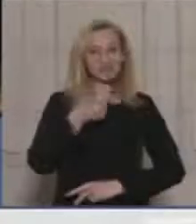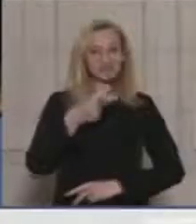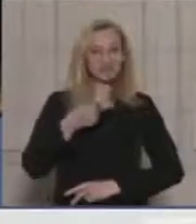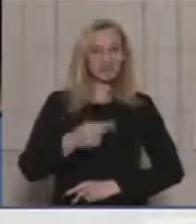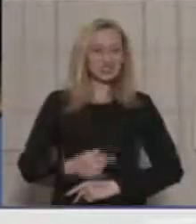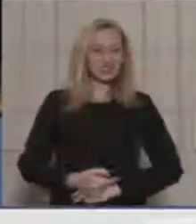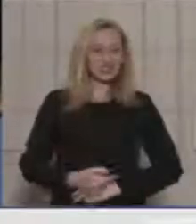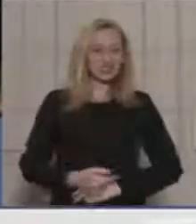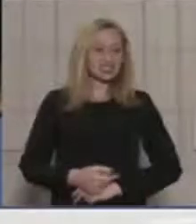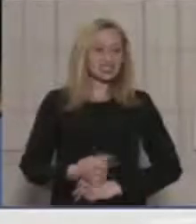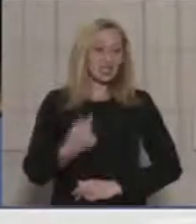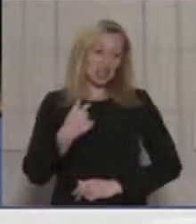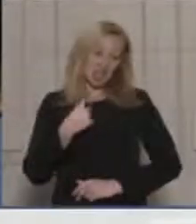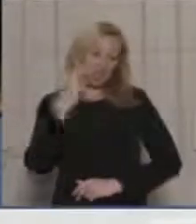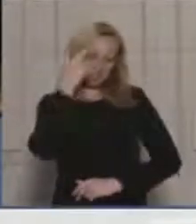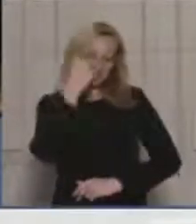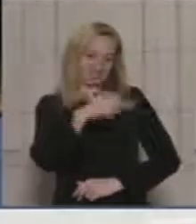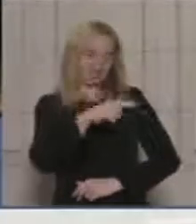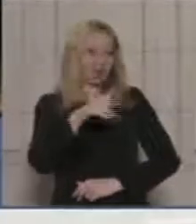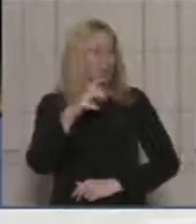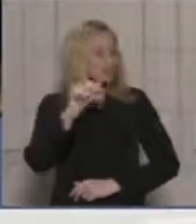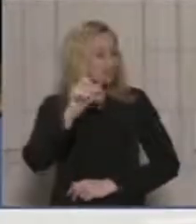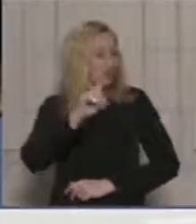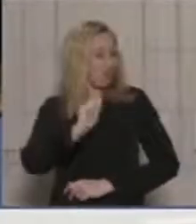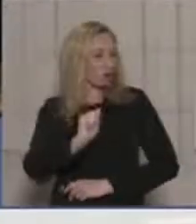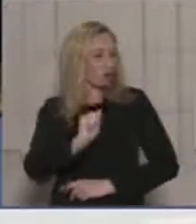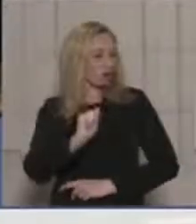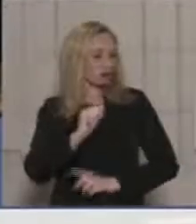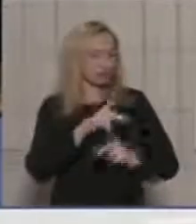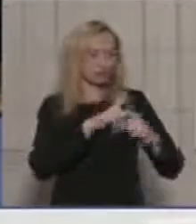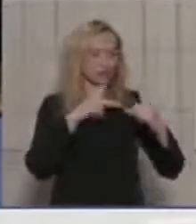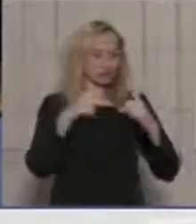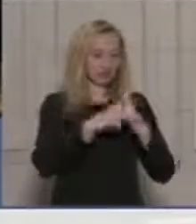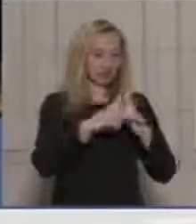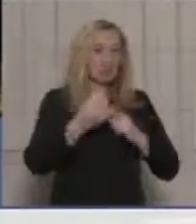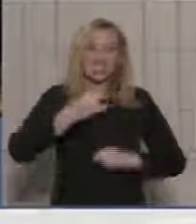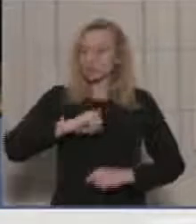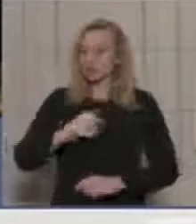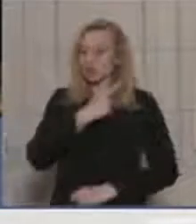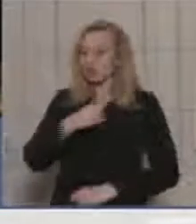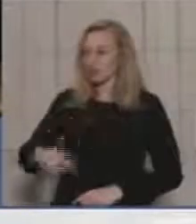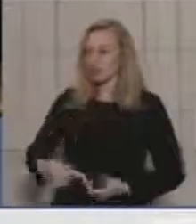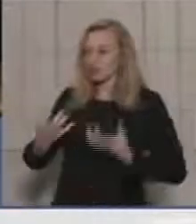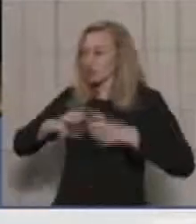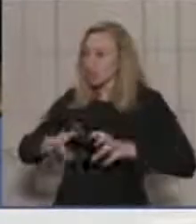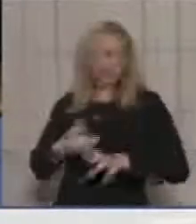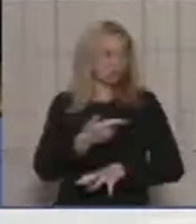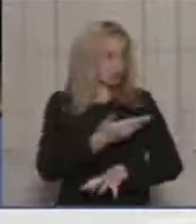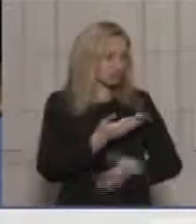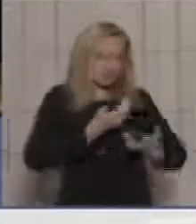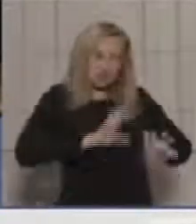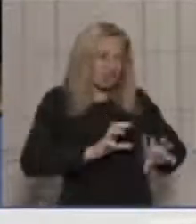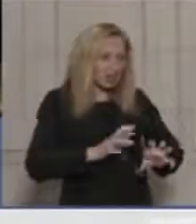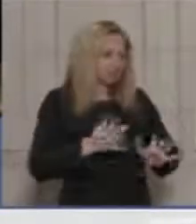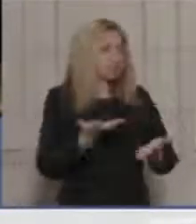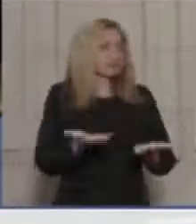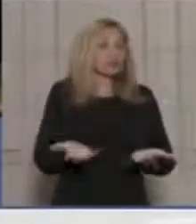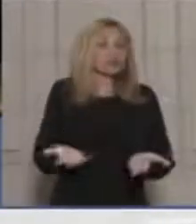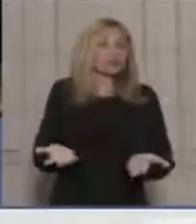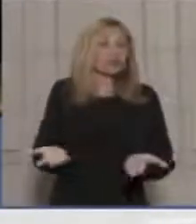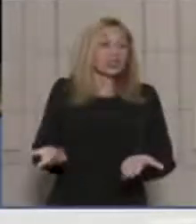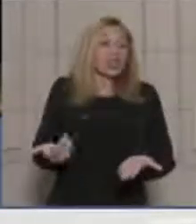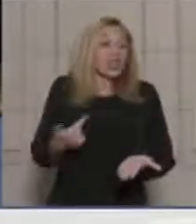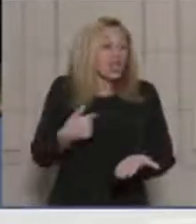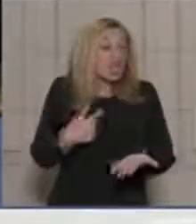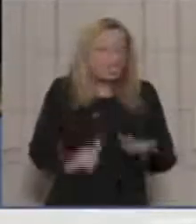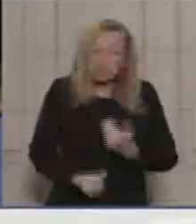eu mandei aqui uma reforma. Se o presidente não quer, se os senhores não querem, eu